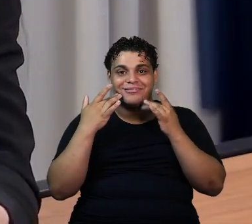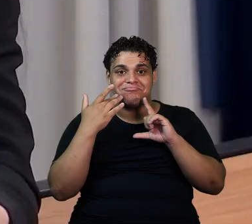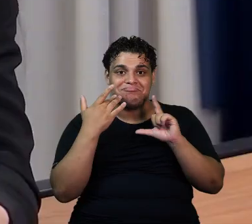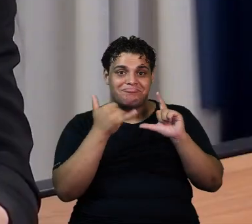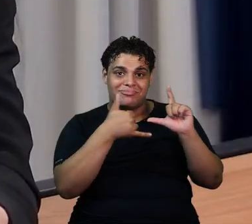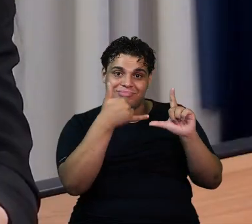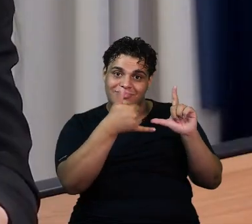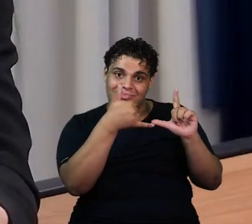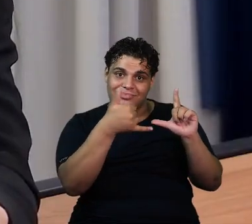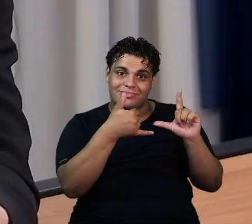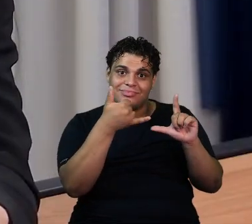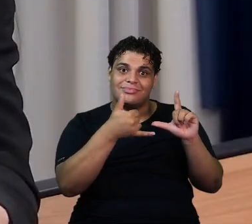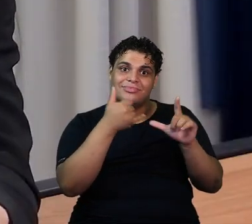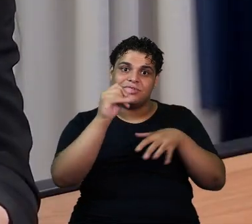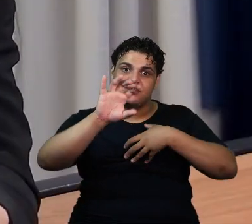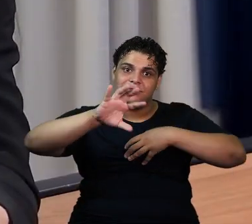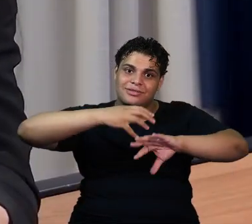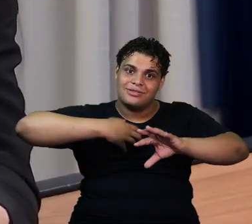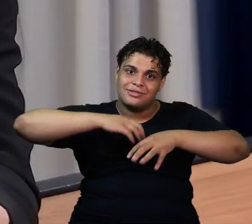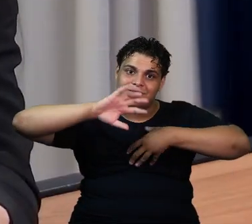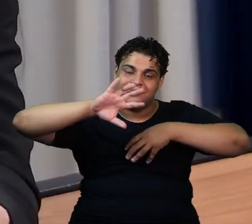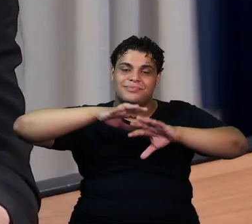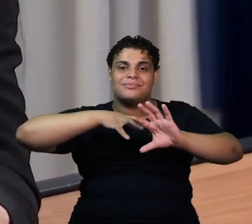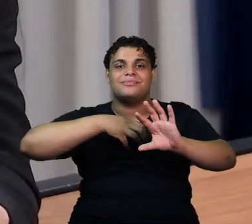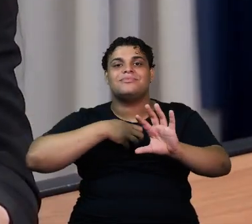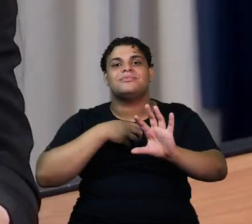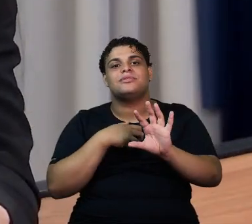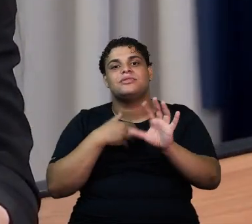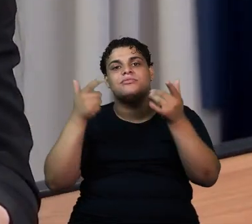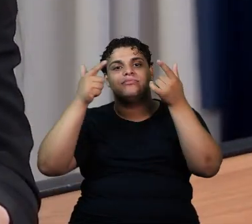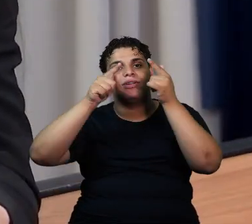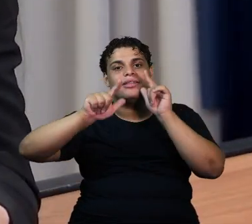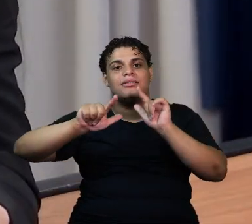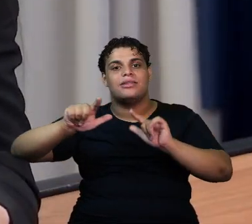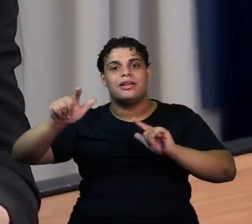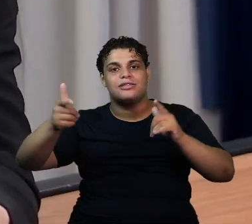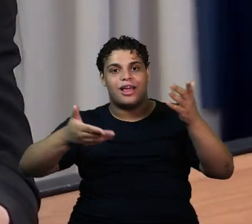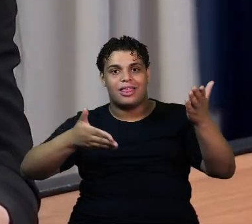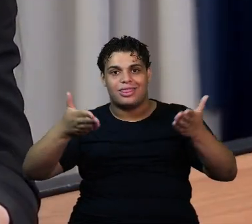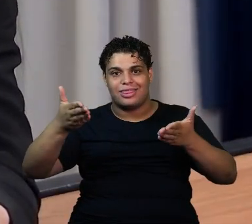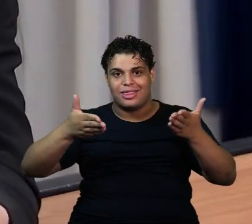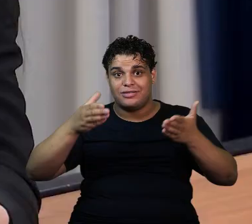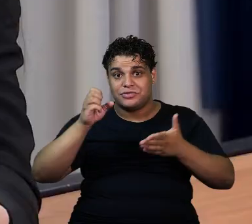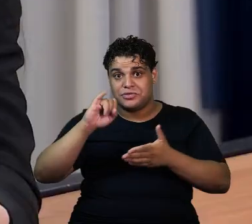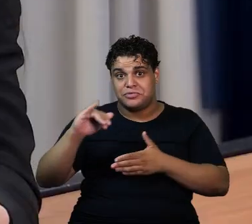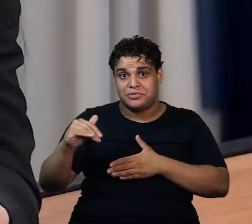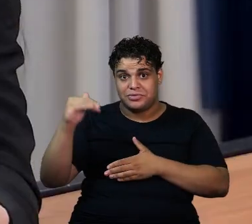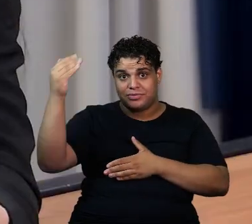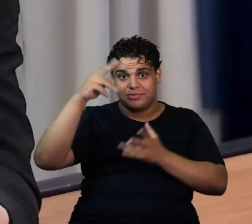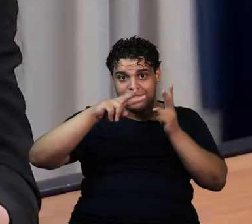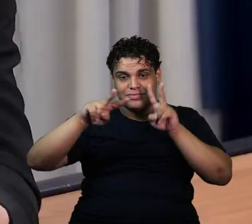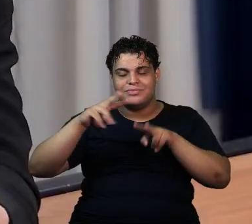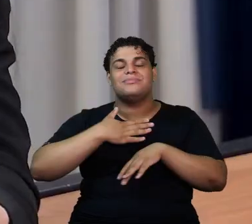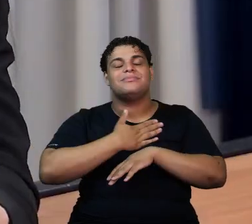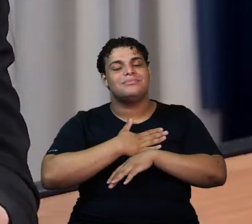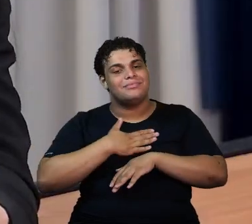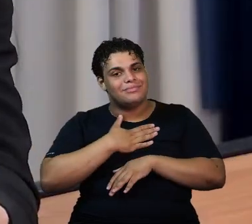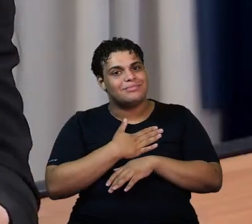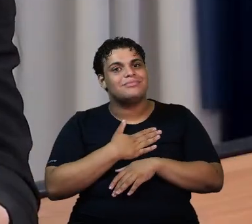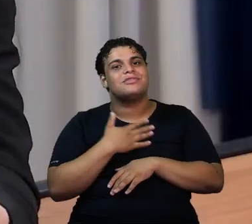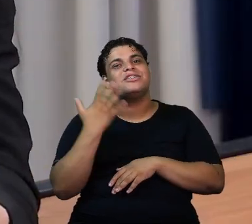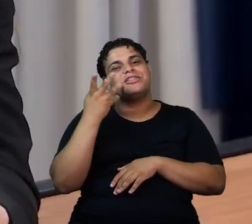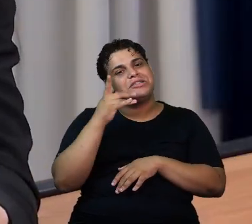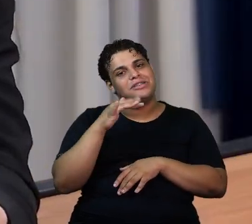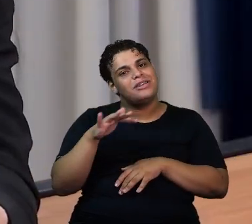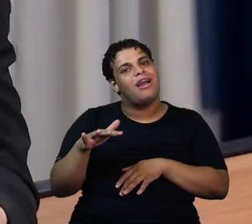lúdico, interativo e uma linguagem acessível. Então, se o adulto vai assistir, ele gosta do teatro, a criança é